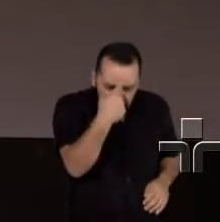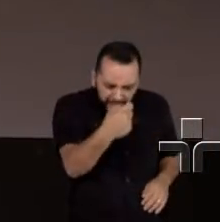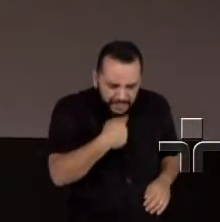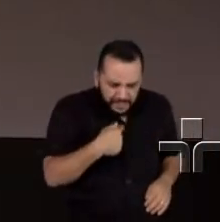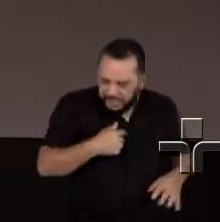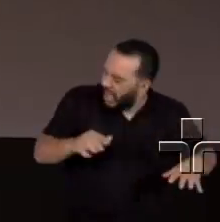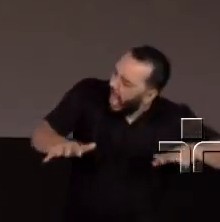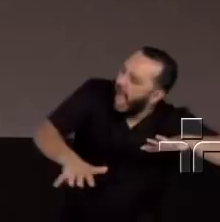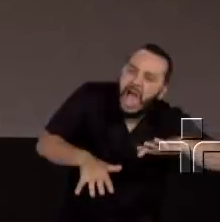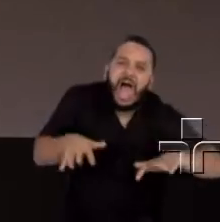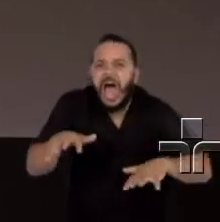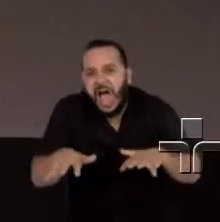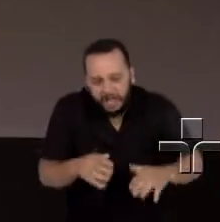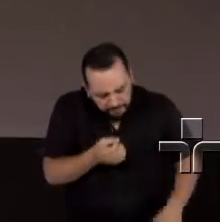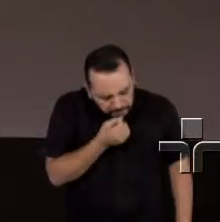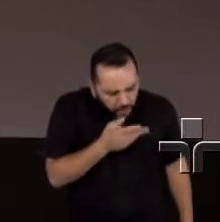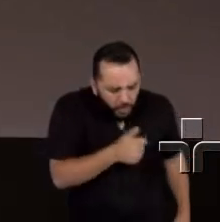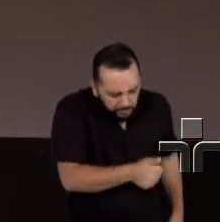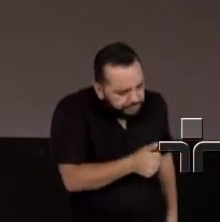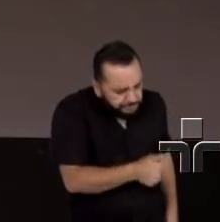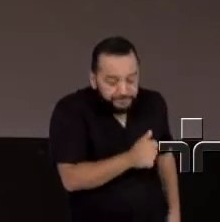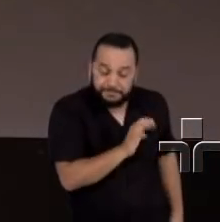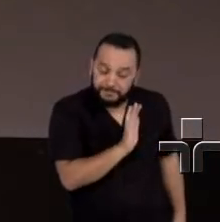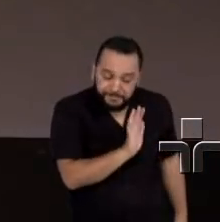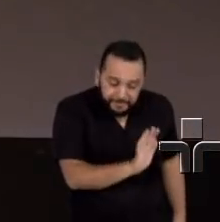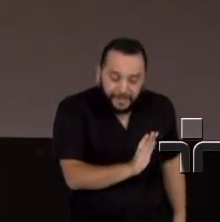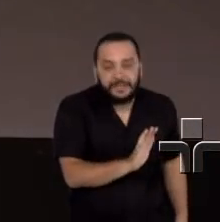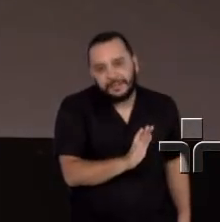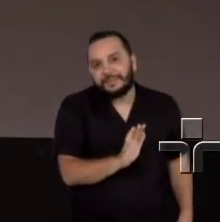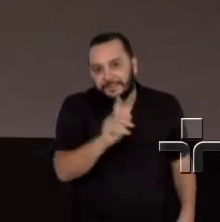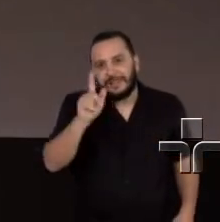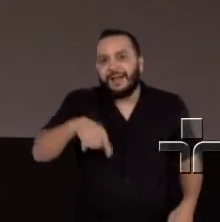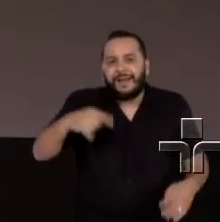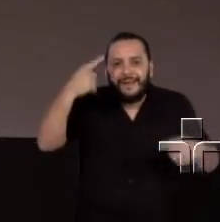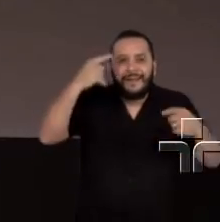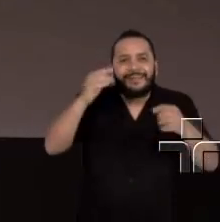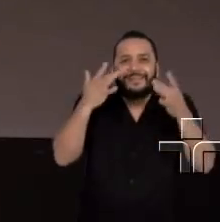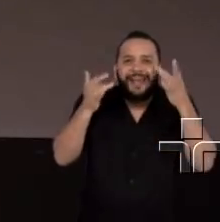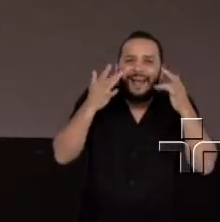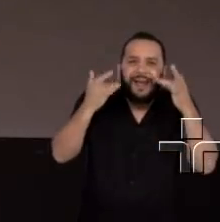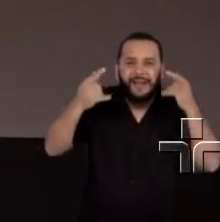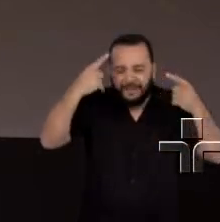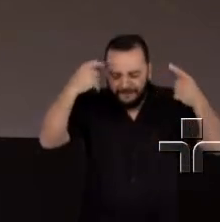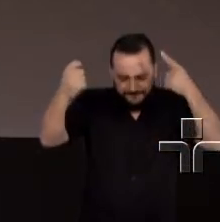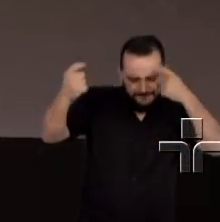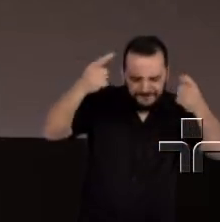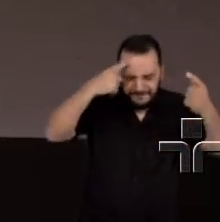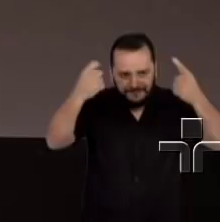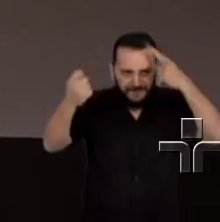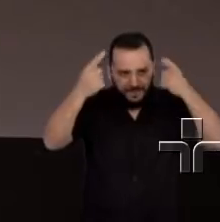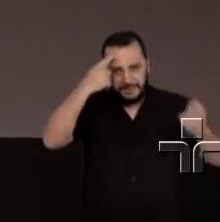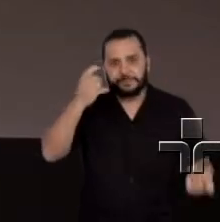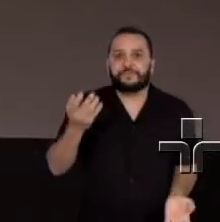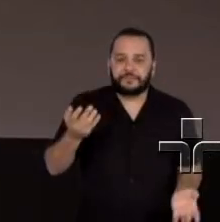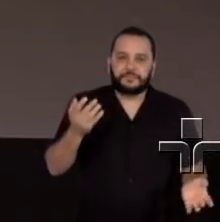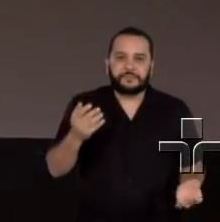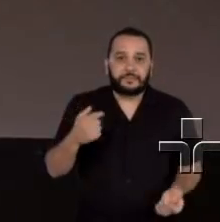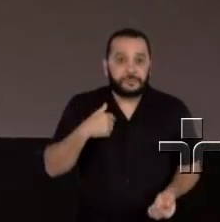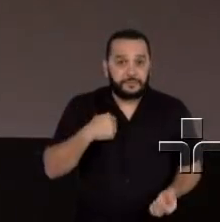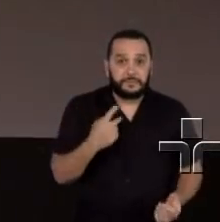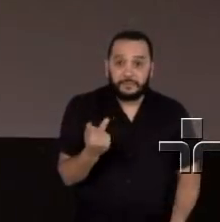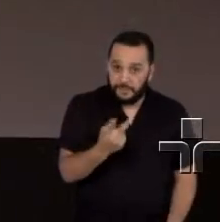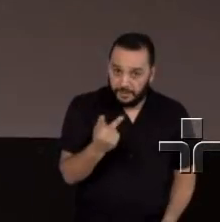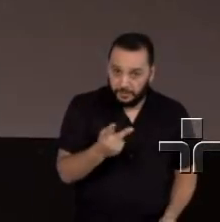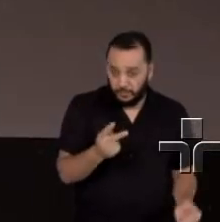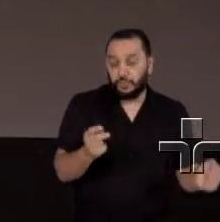que eu dei para ele. Mas é um pouco isso, entendeu? Quando eu consegui juntar as duas coisas,